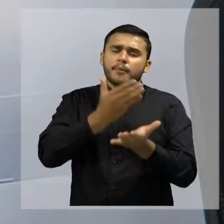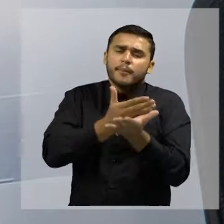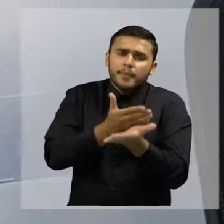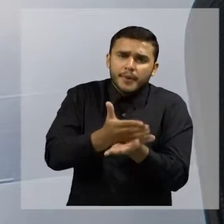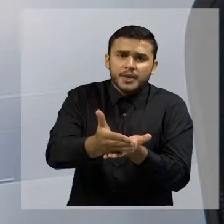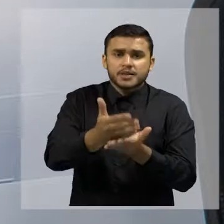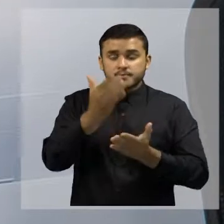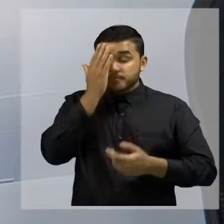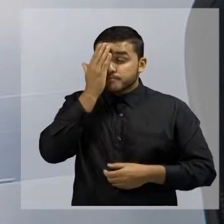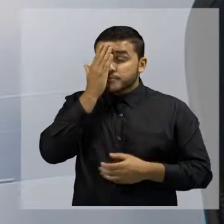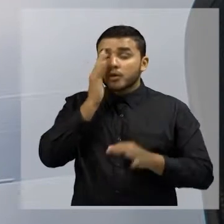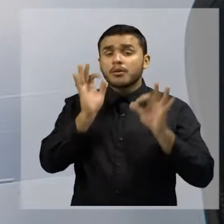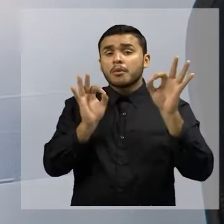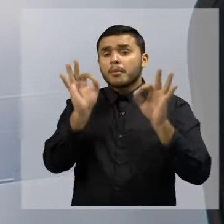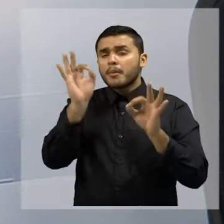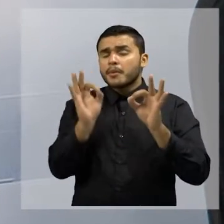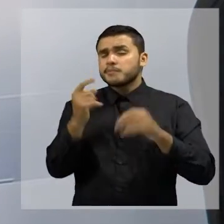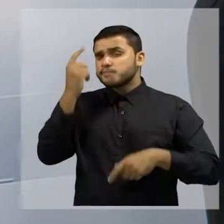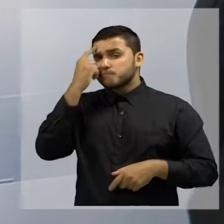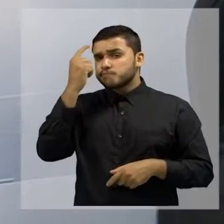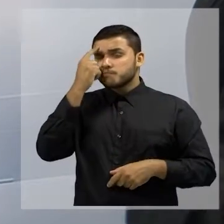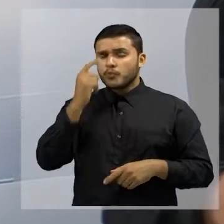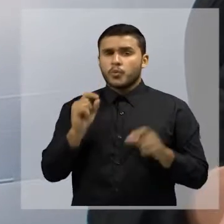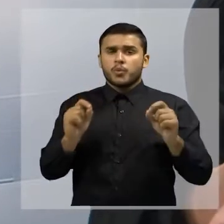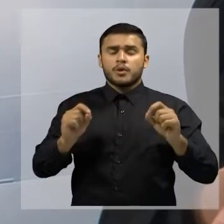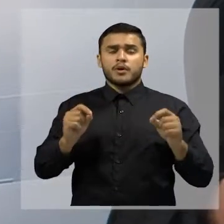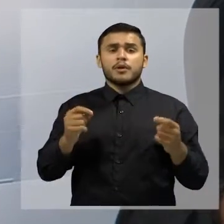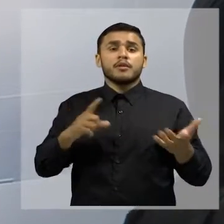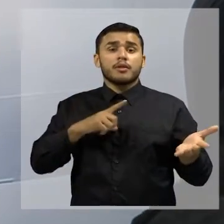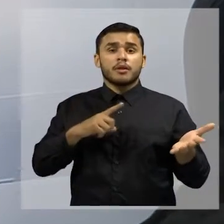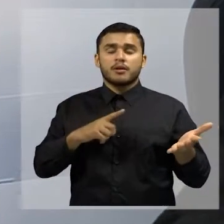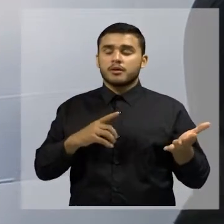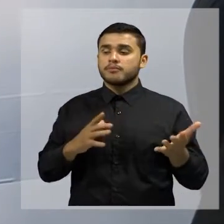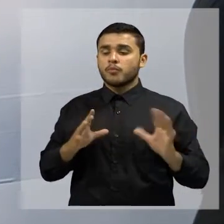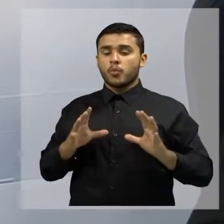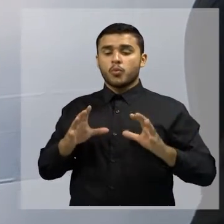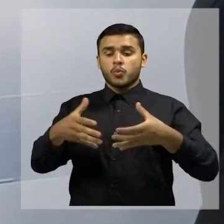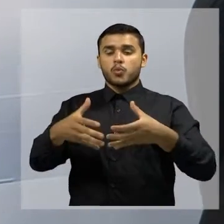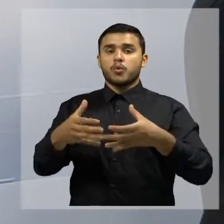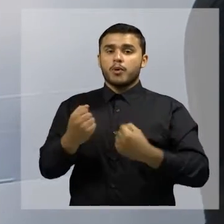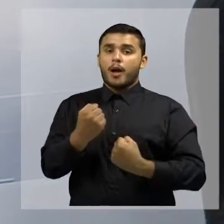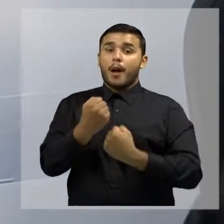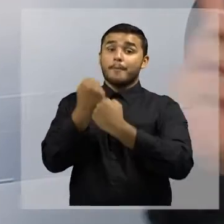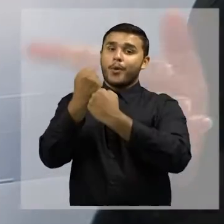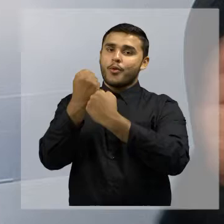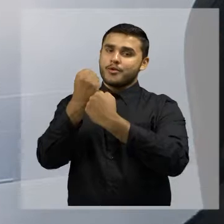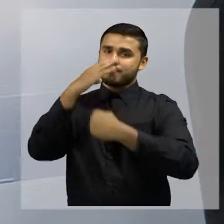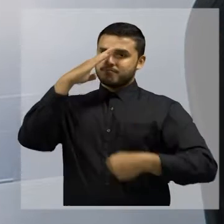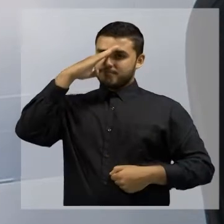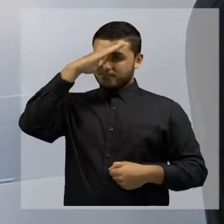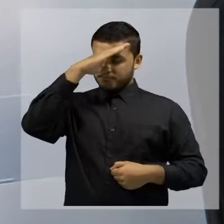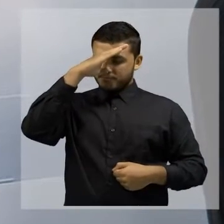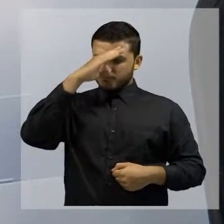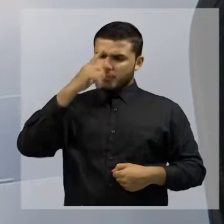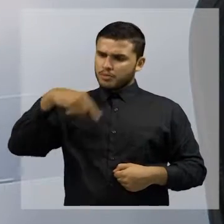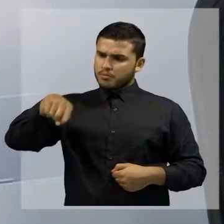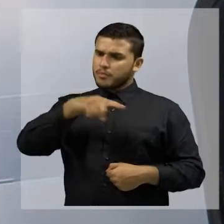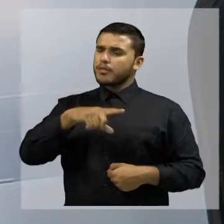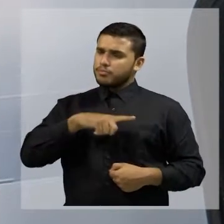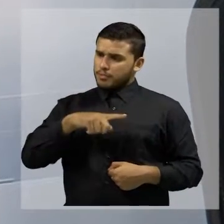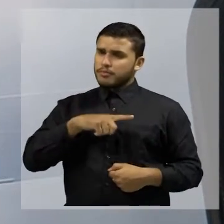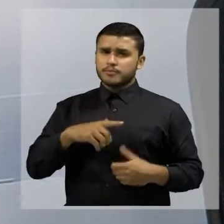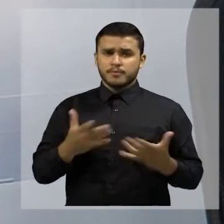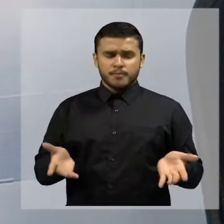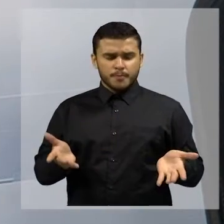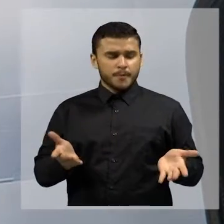a se trabalhar um esboço pela primeira vez de uma base aliada. Outro ponto que eu quero alavancar aqui com você...